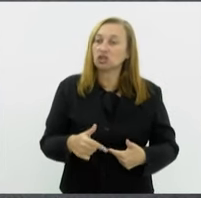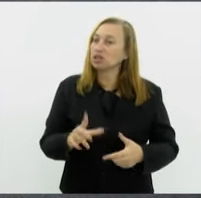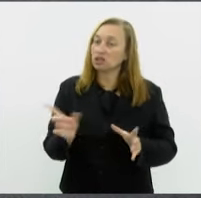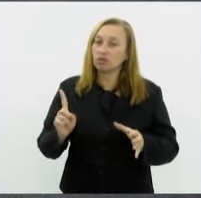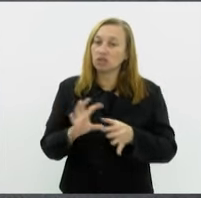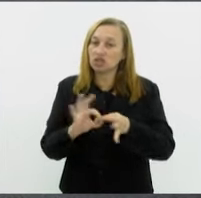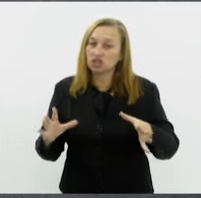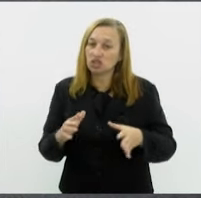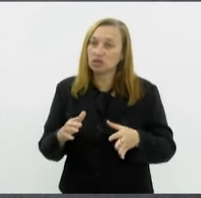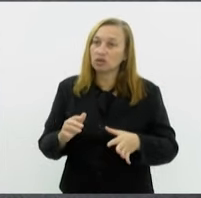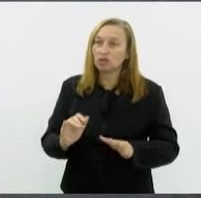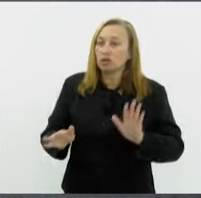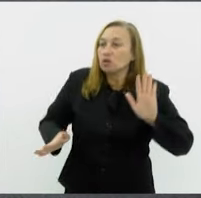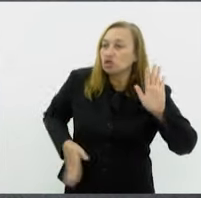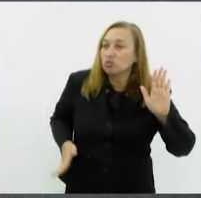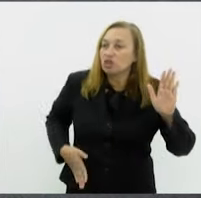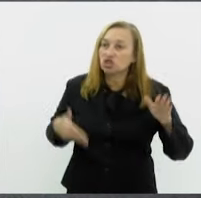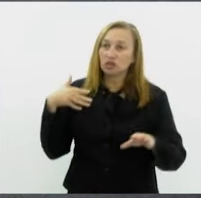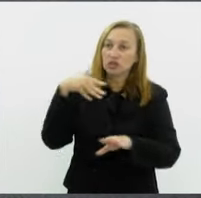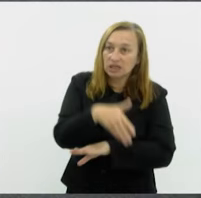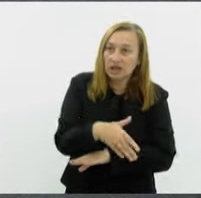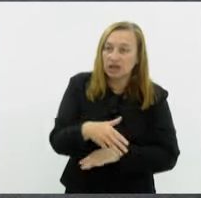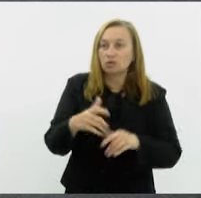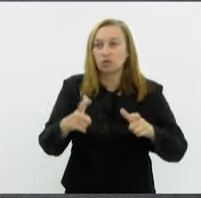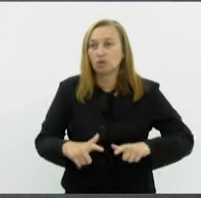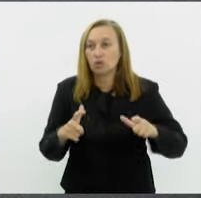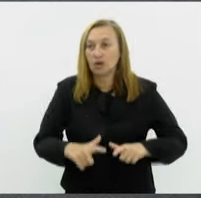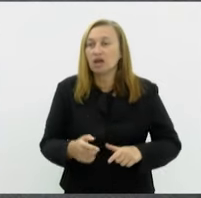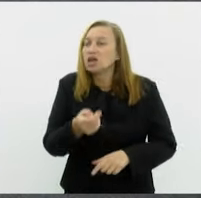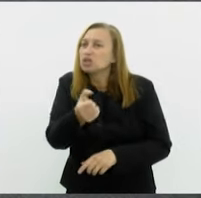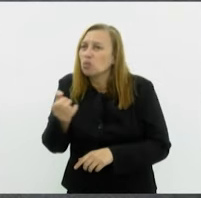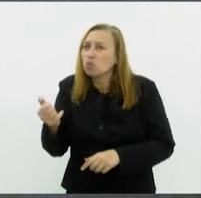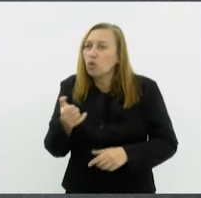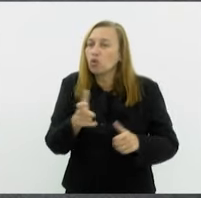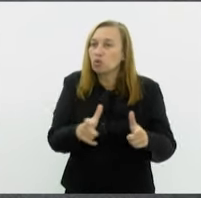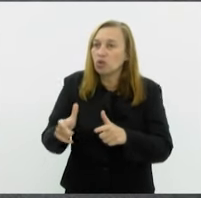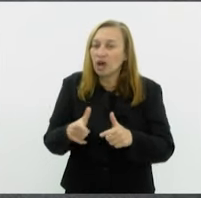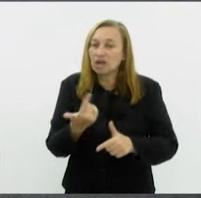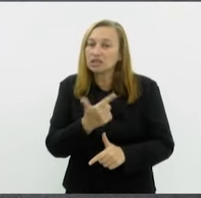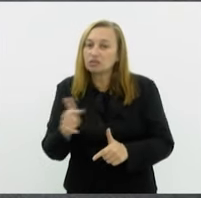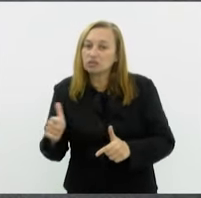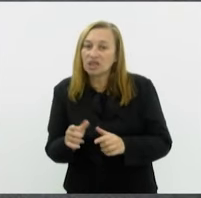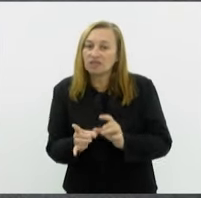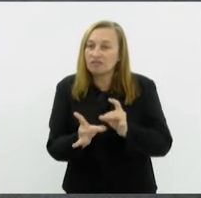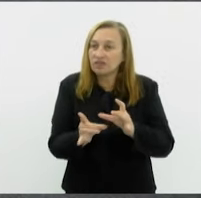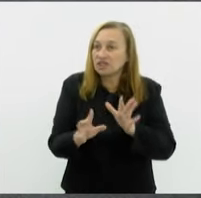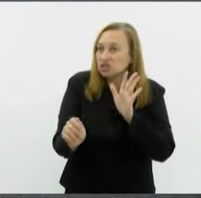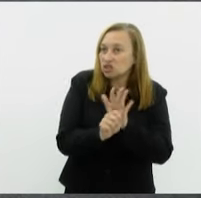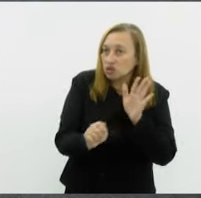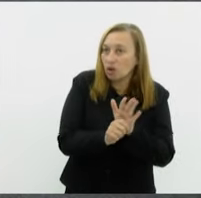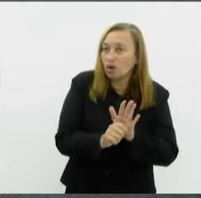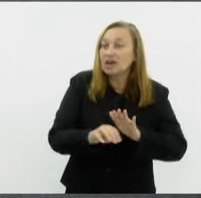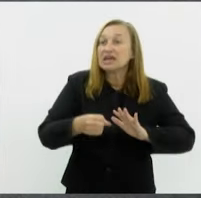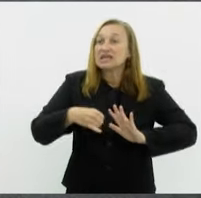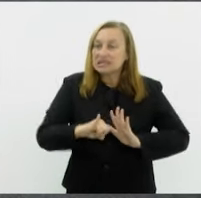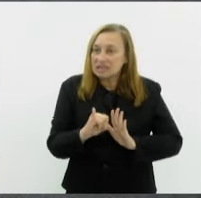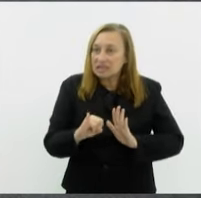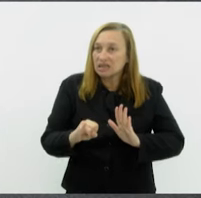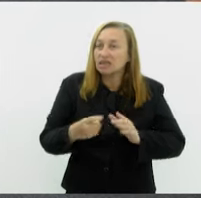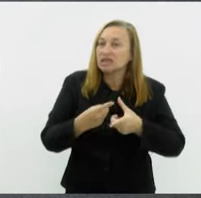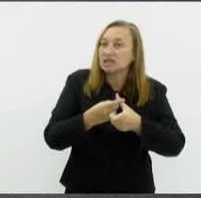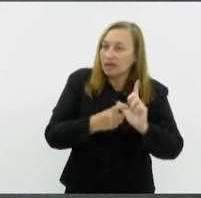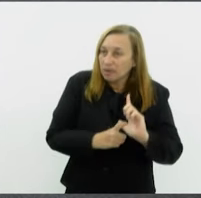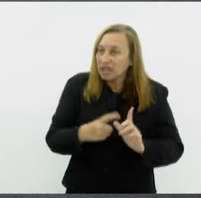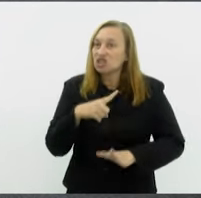naquela região. É uma das poucas regiões que não tem tráfico, é a região de Auschwitz, e depender do nosso mandato, da nossa atuação